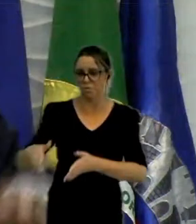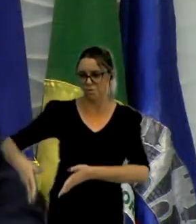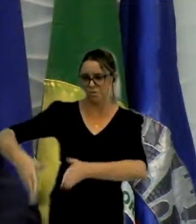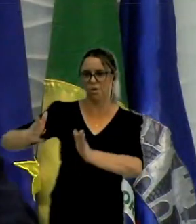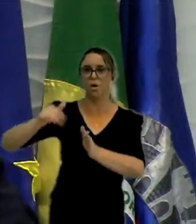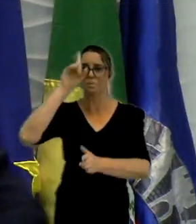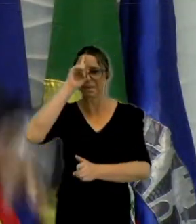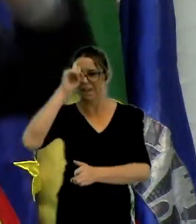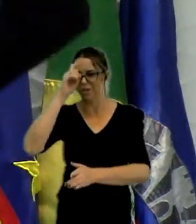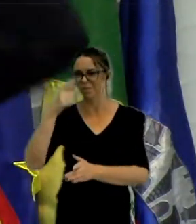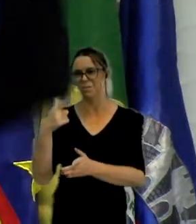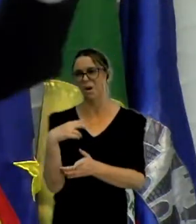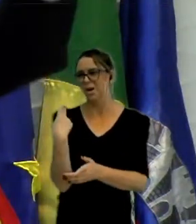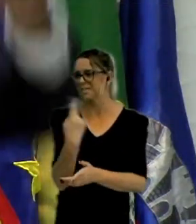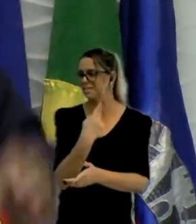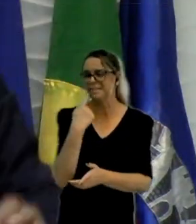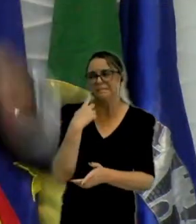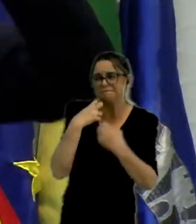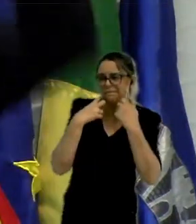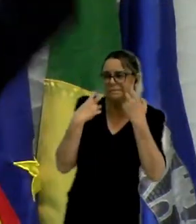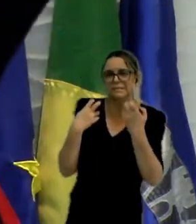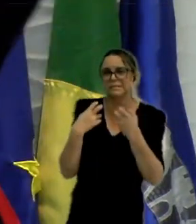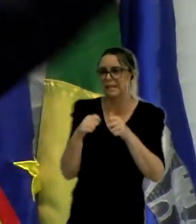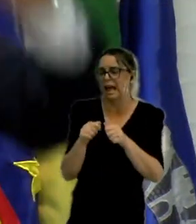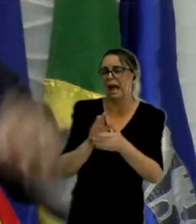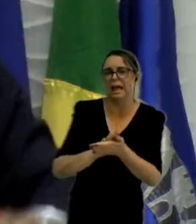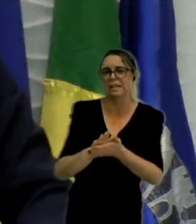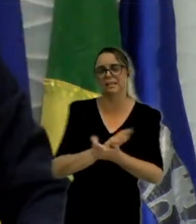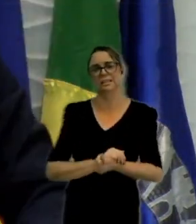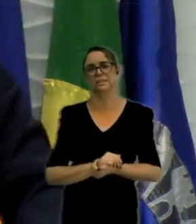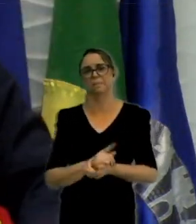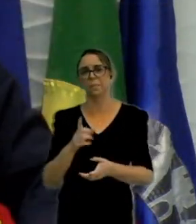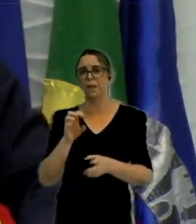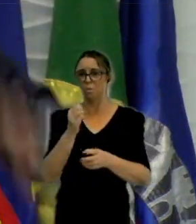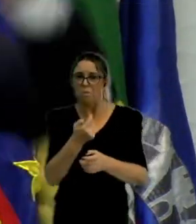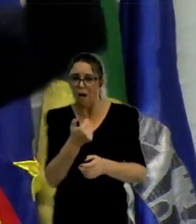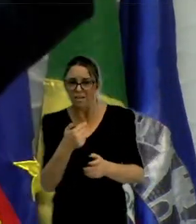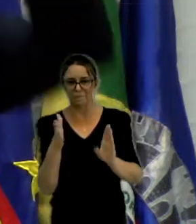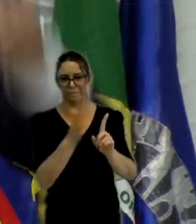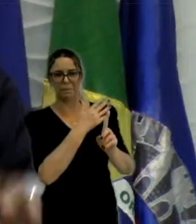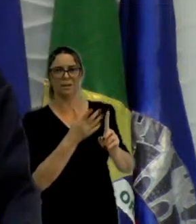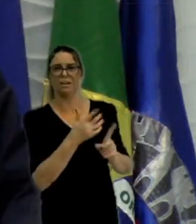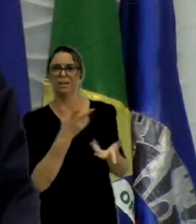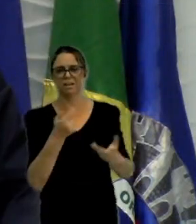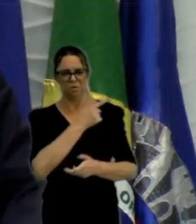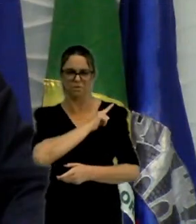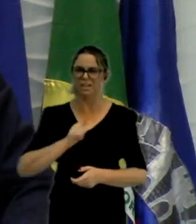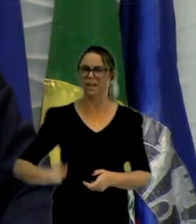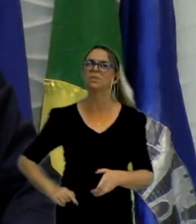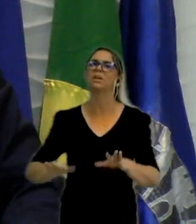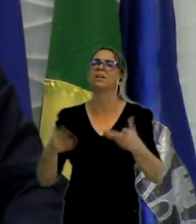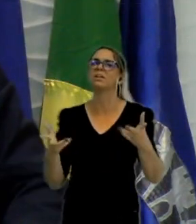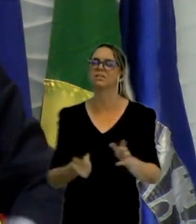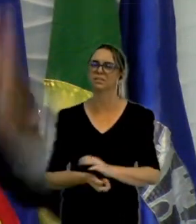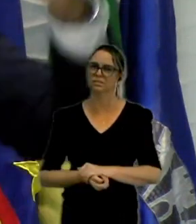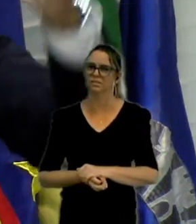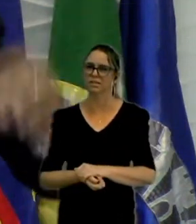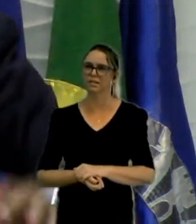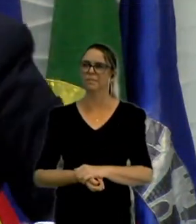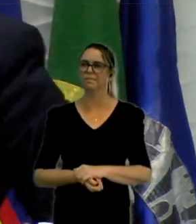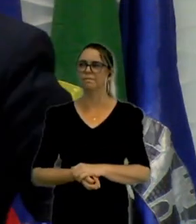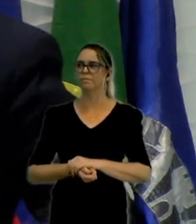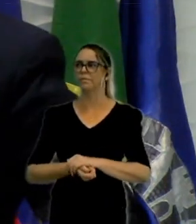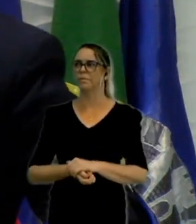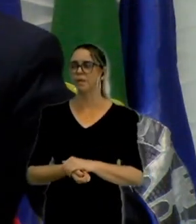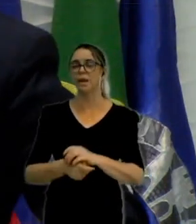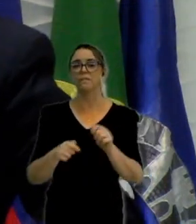pode fazer nada. Se a gente chegar lá, arrisca até apanhar. Me diga, que governadora é essa? Então,